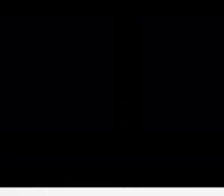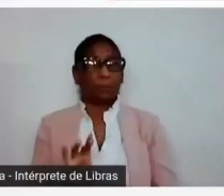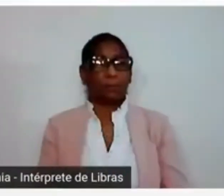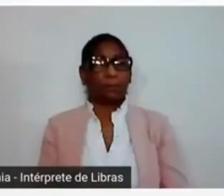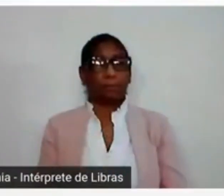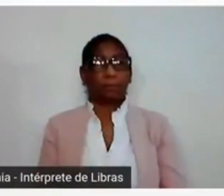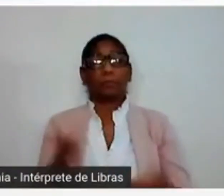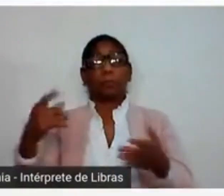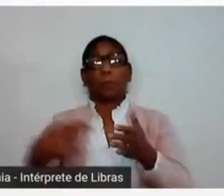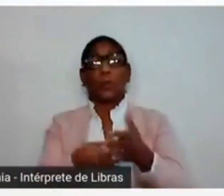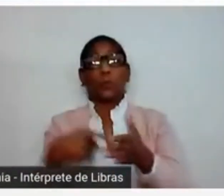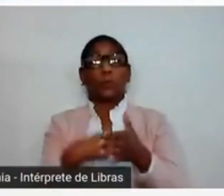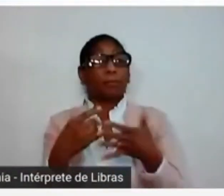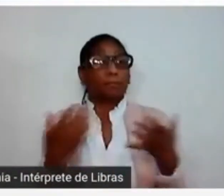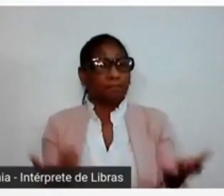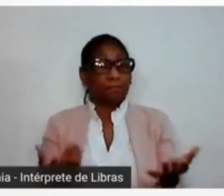Vamos às perguntas?